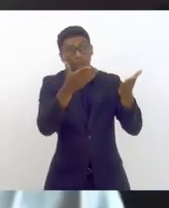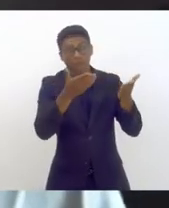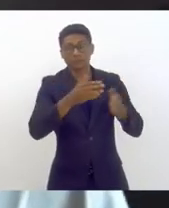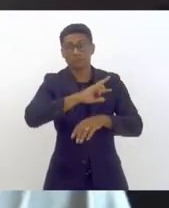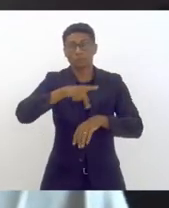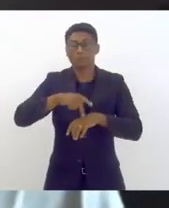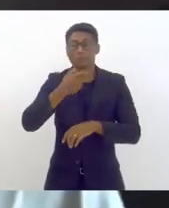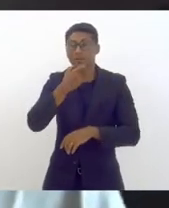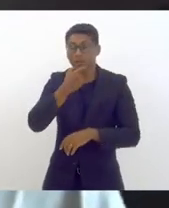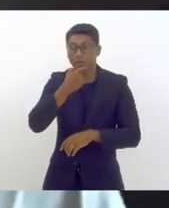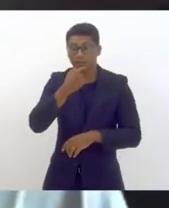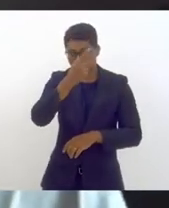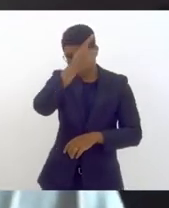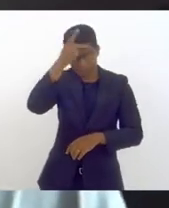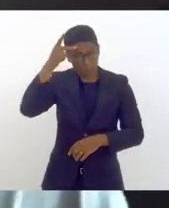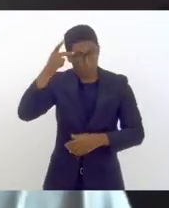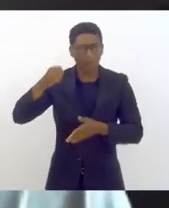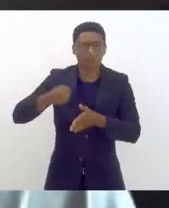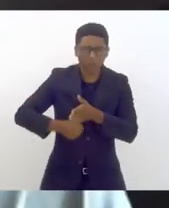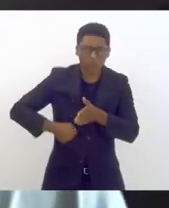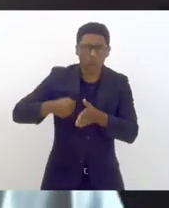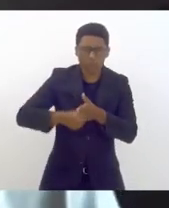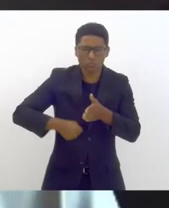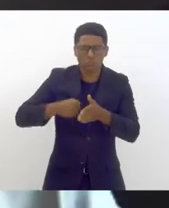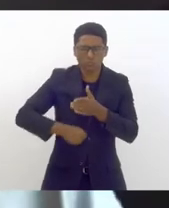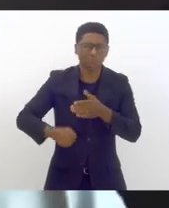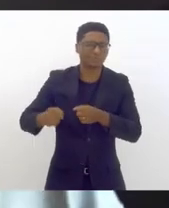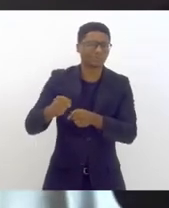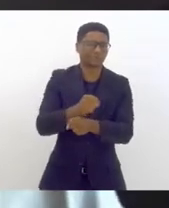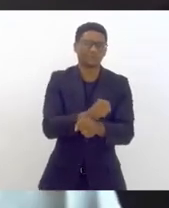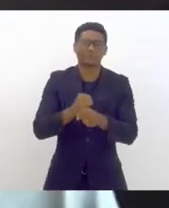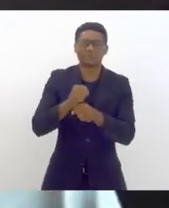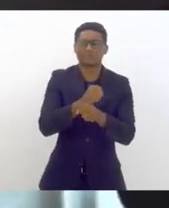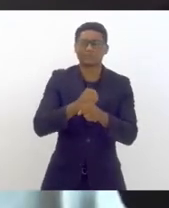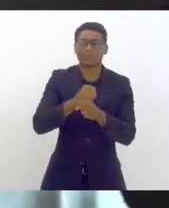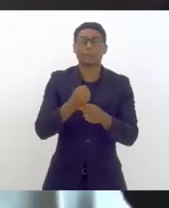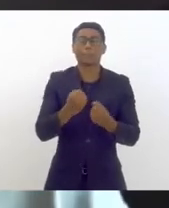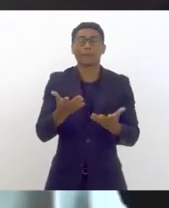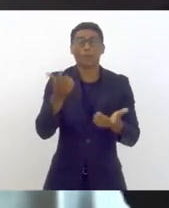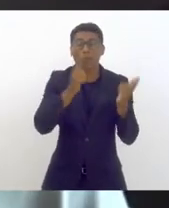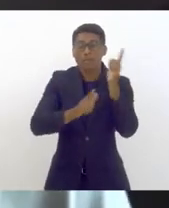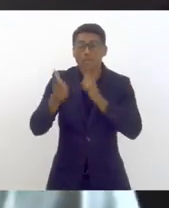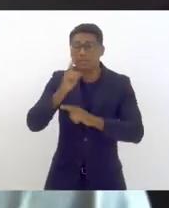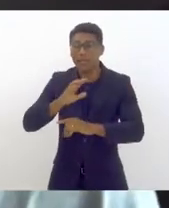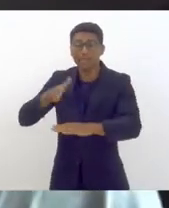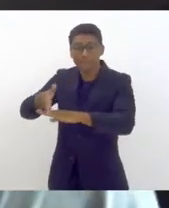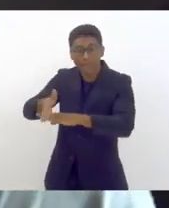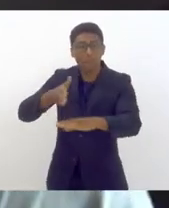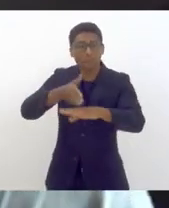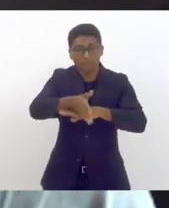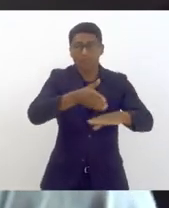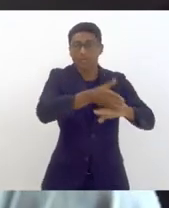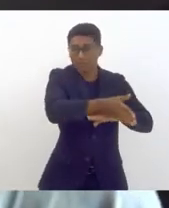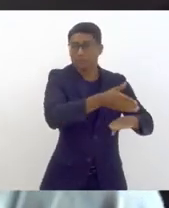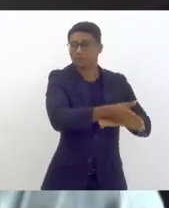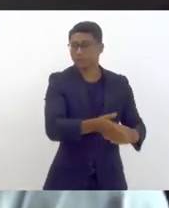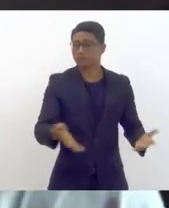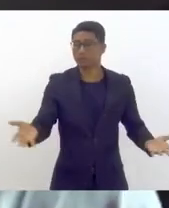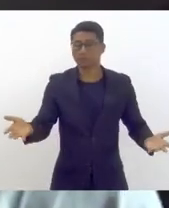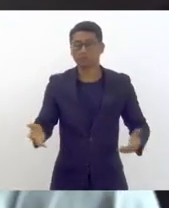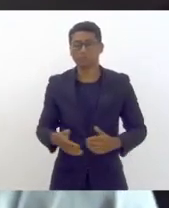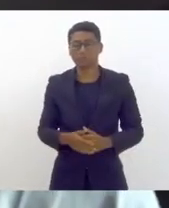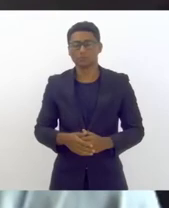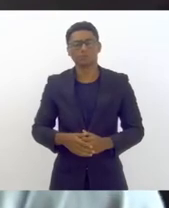ingleses para ter acesso às áreas naturais daquele país, e áreas naturais que não apenas têm acesso a